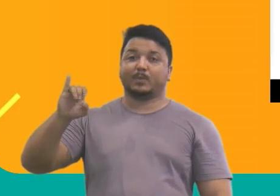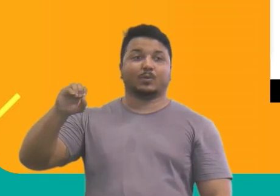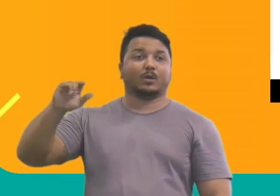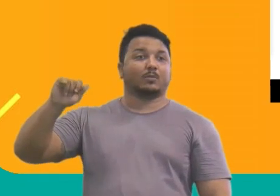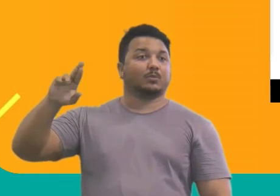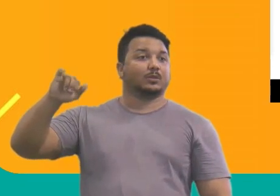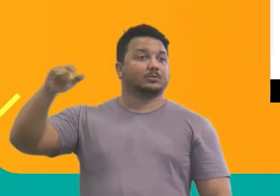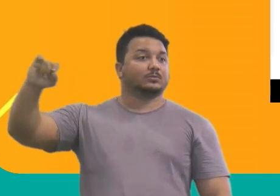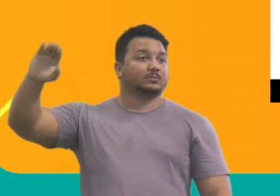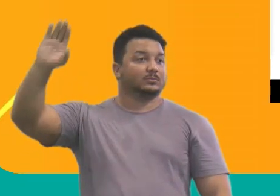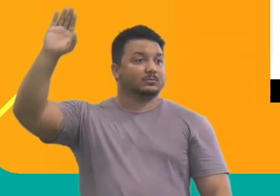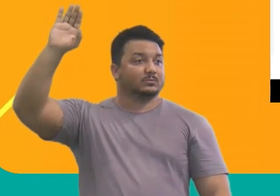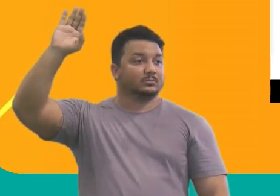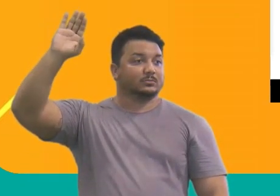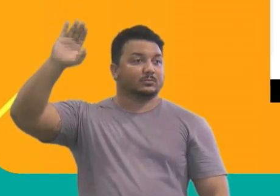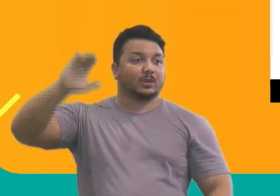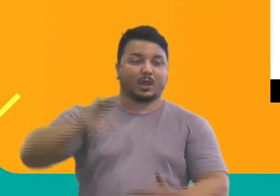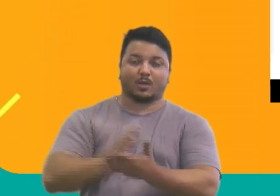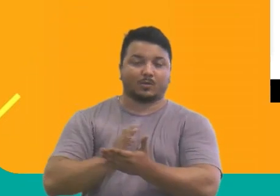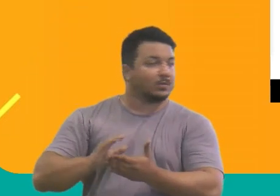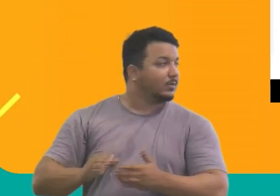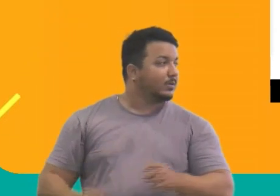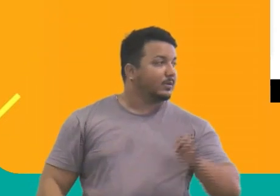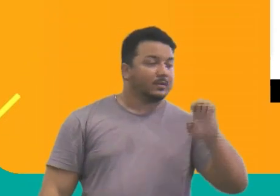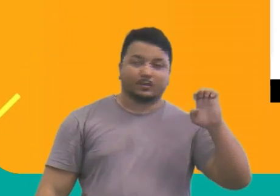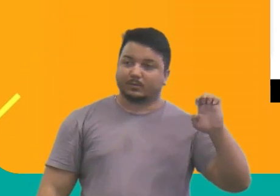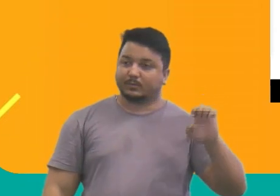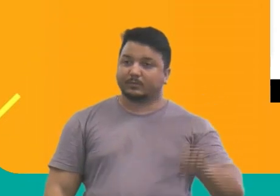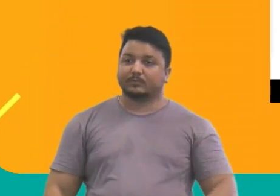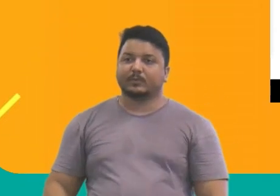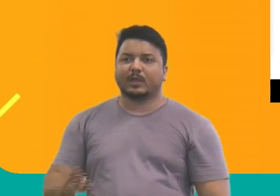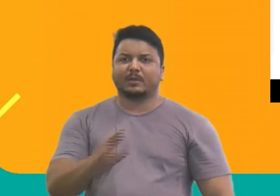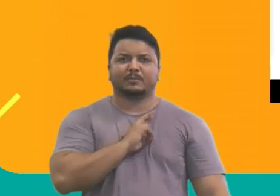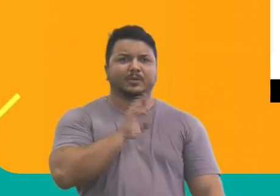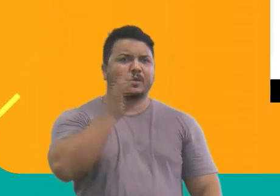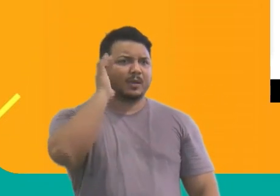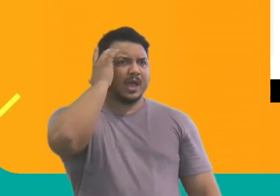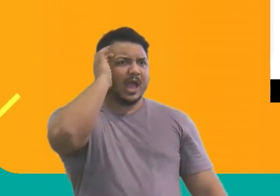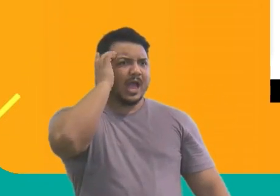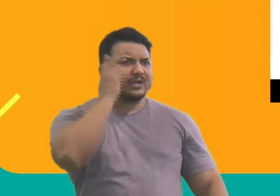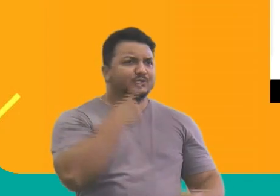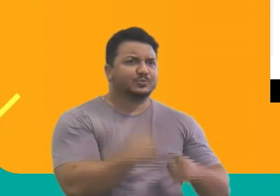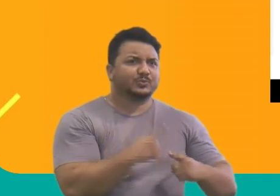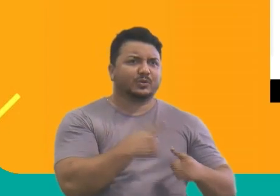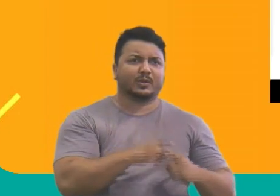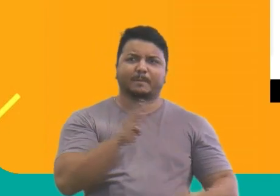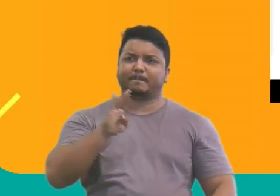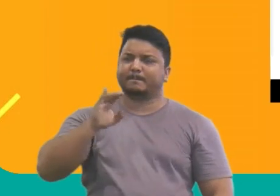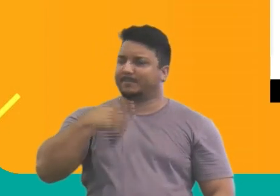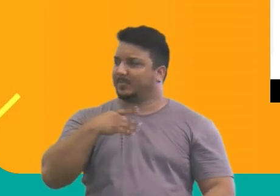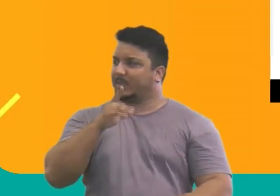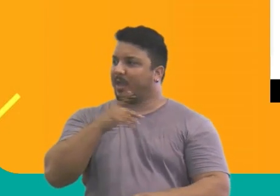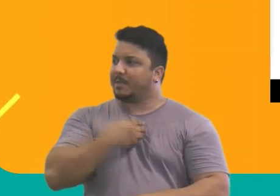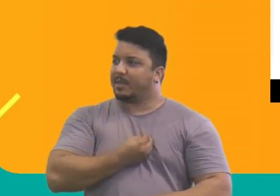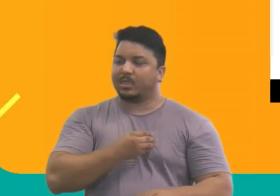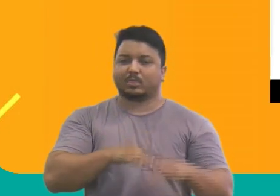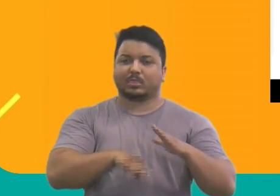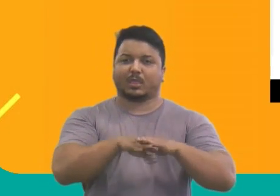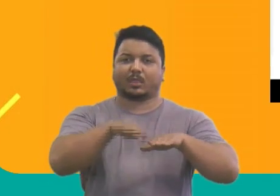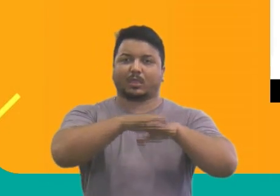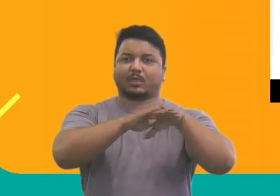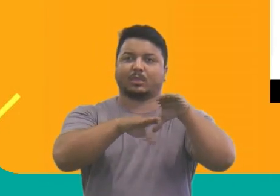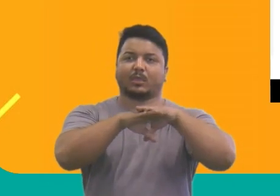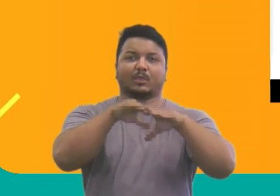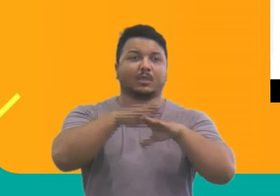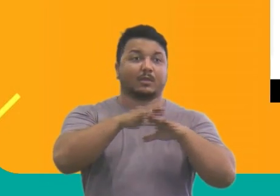bioacumulação. Alguns acham que é bioacumulação. Carol, por que que eu acho que é bioacumulação?